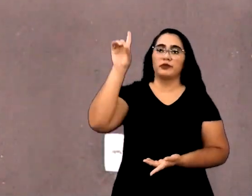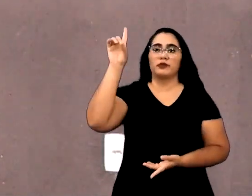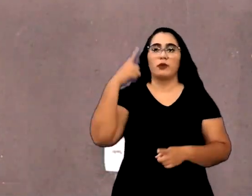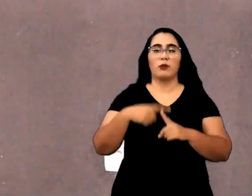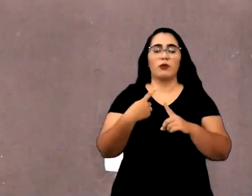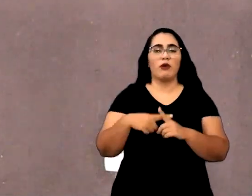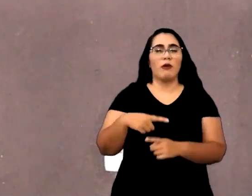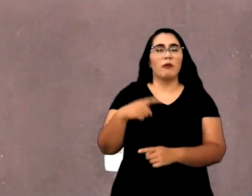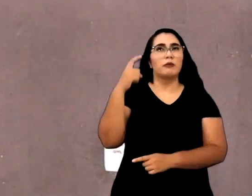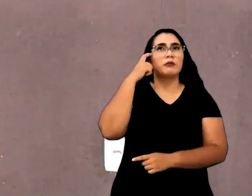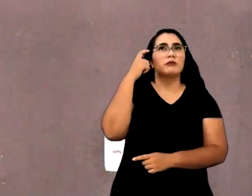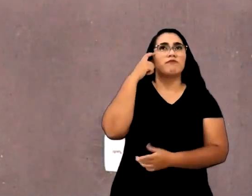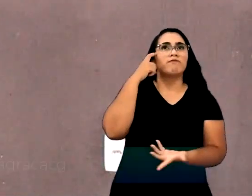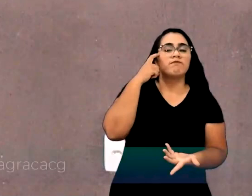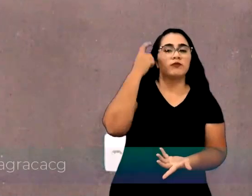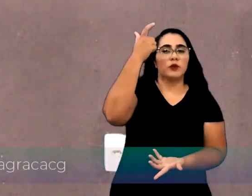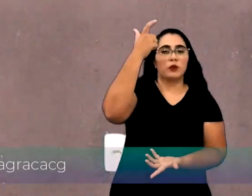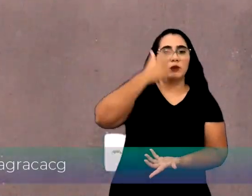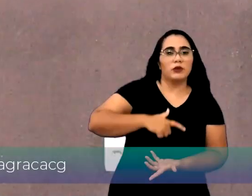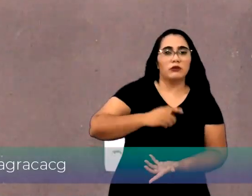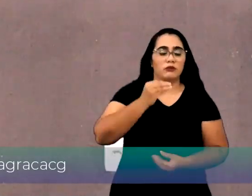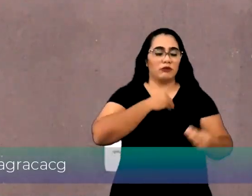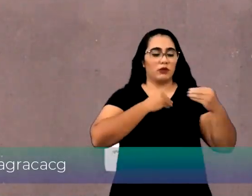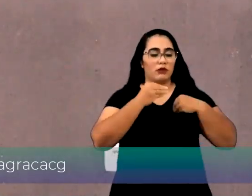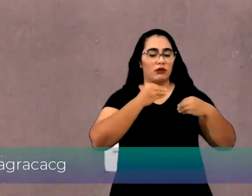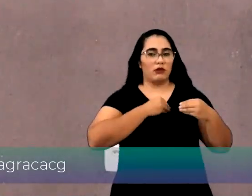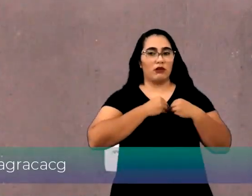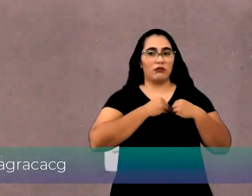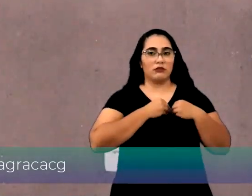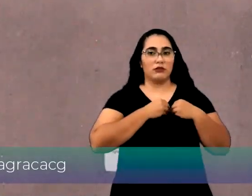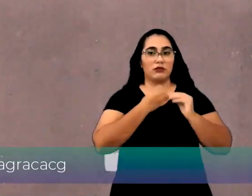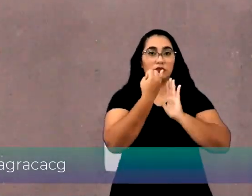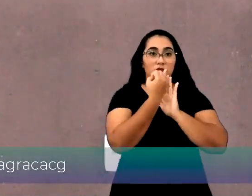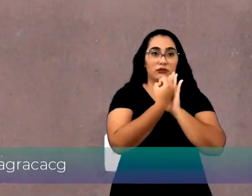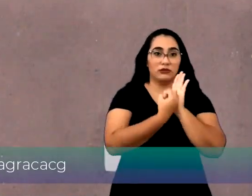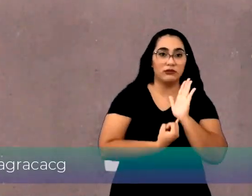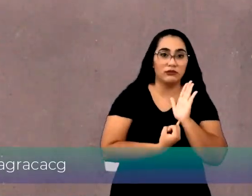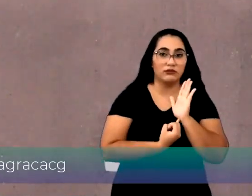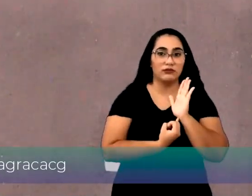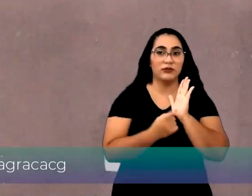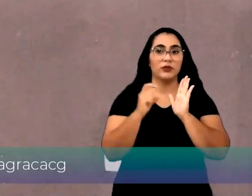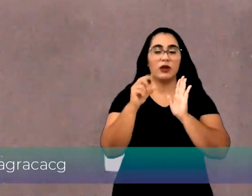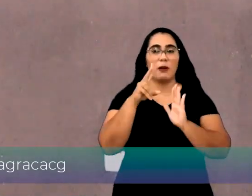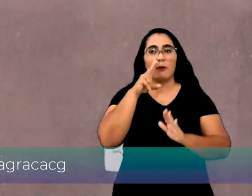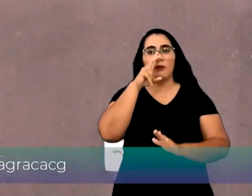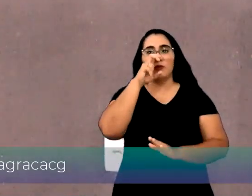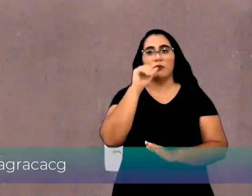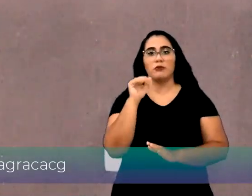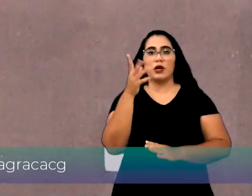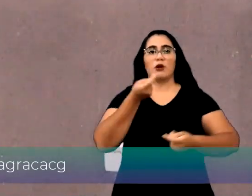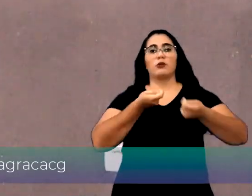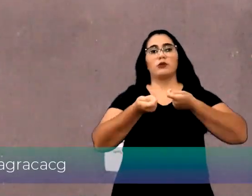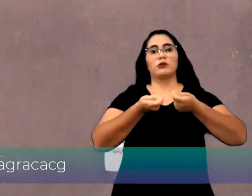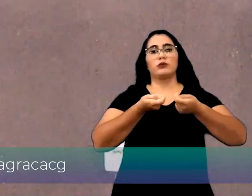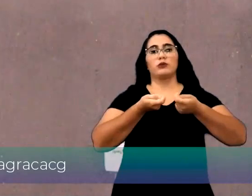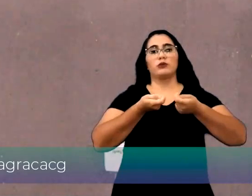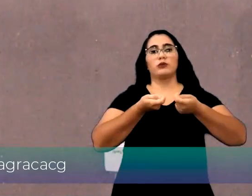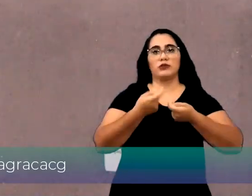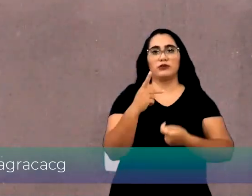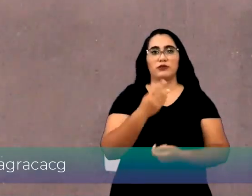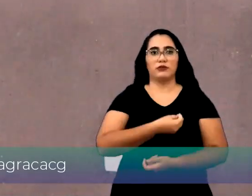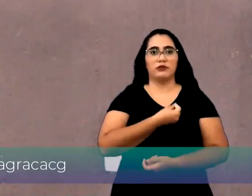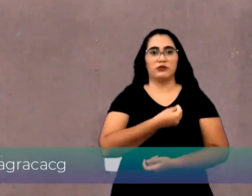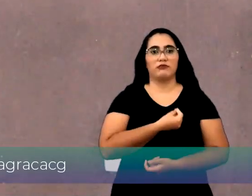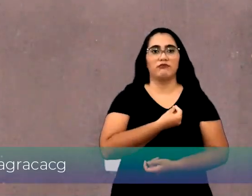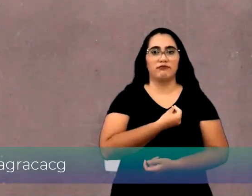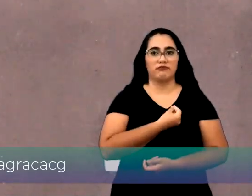porque a sua mente e o pecado que está em sua volta, ele tem sido mais forte do que o Deus que você